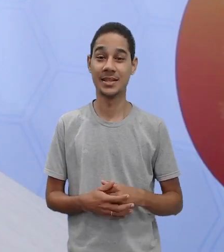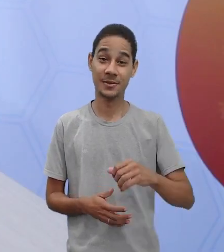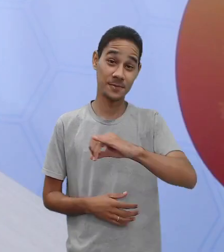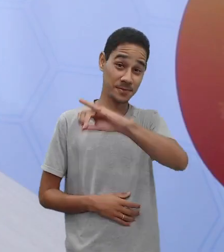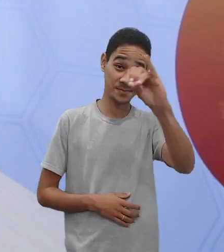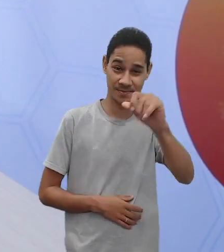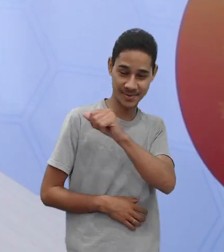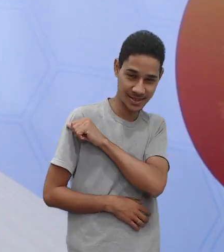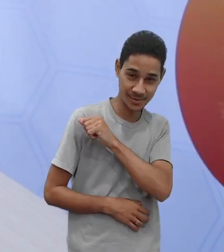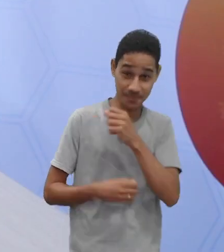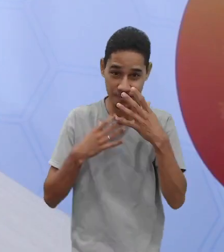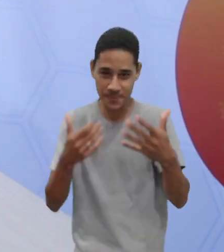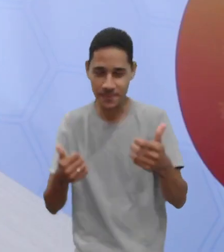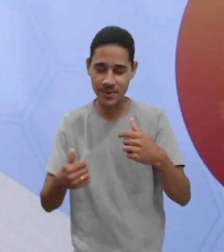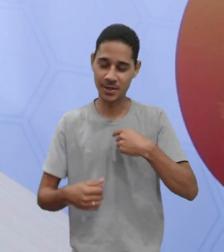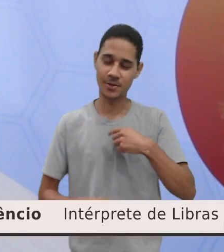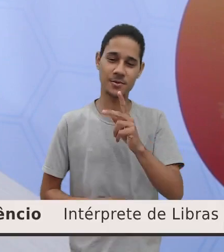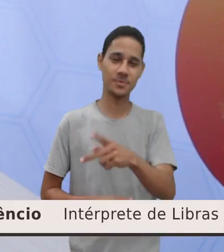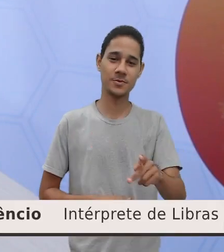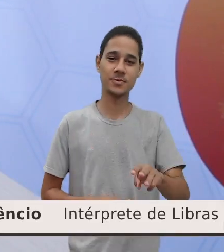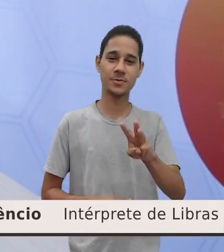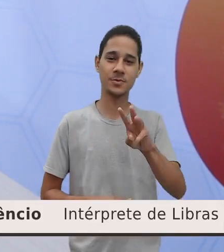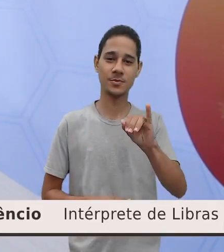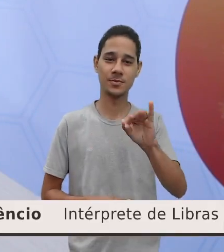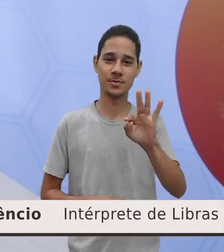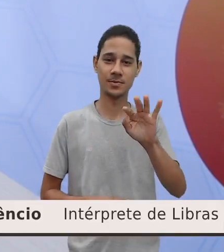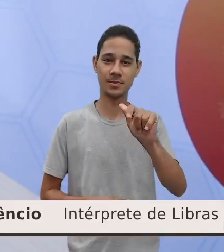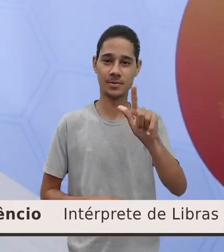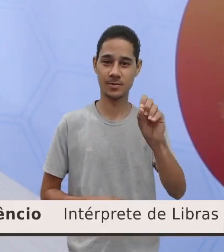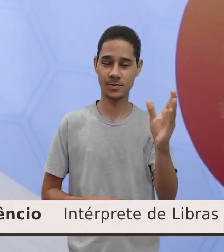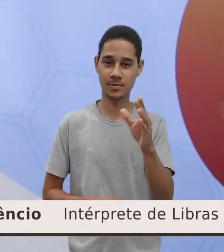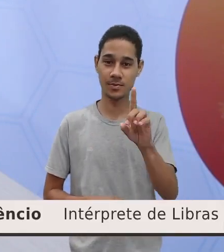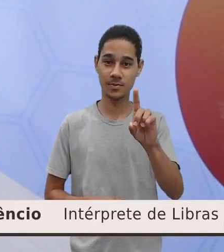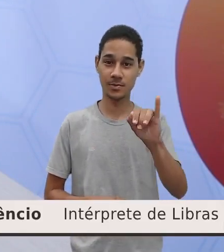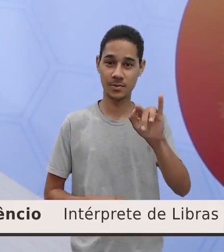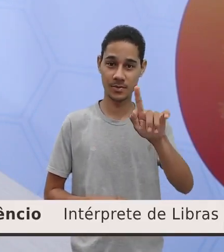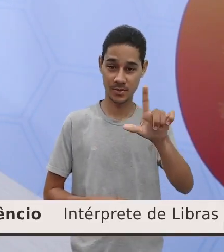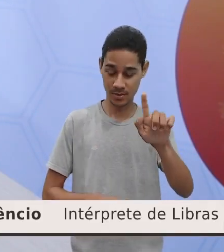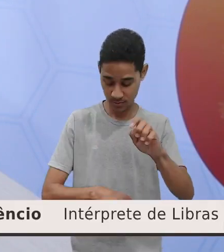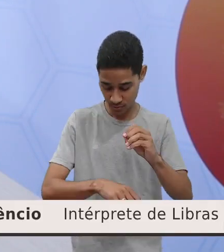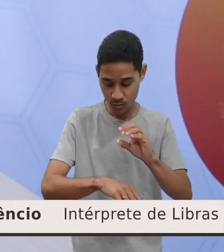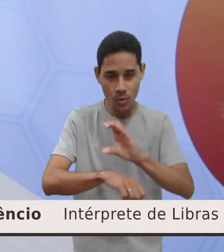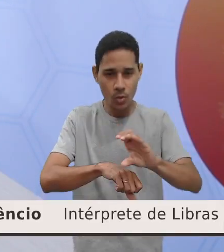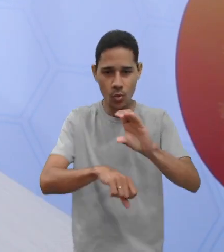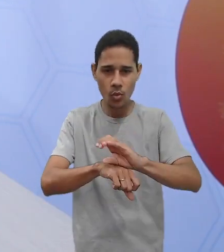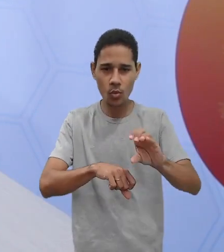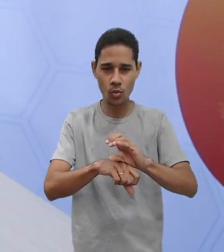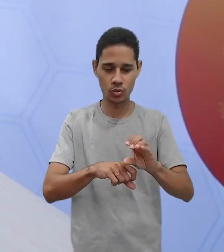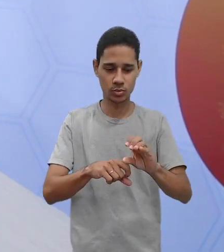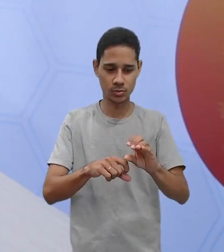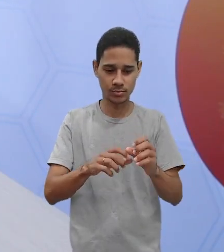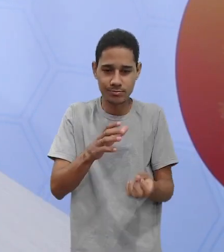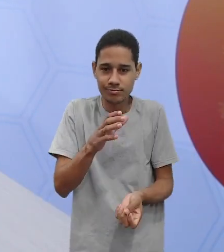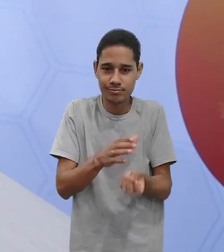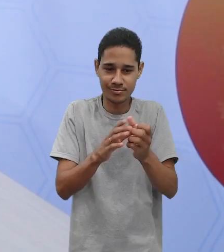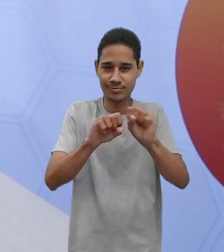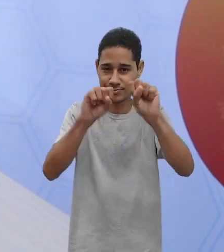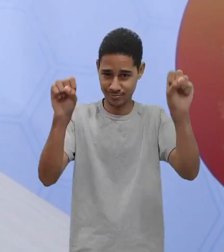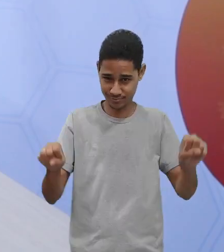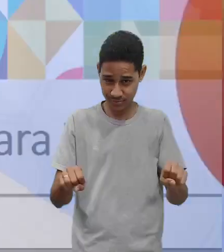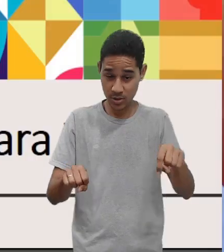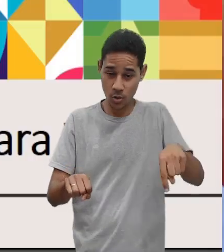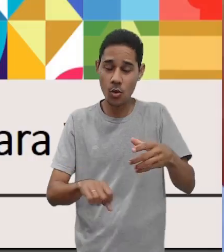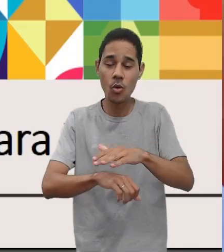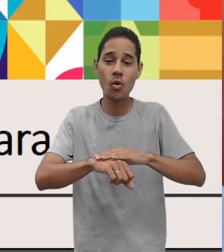Olá, estudante, tudo bem? Eu sou o professor Ítalo Diego, do curso de Desenvolvimento de Sistemas, e hoje a gente vai conversar um pouco sobre